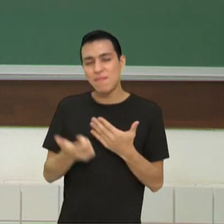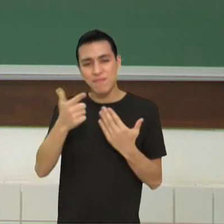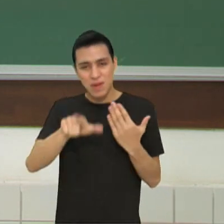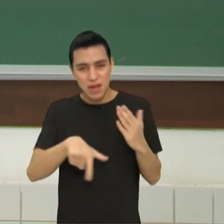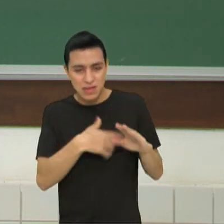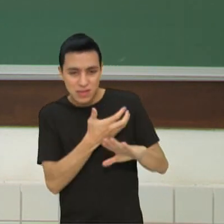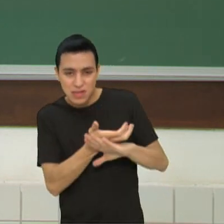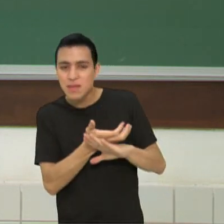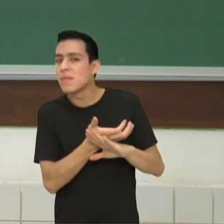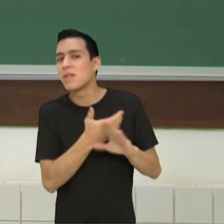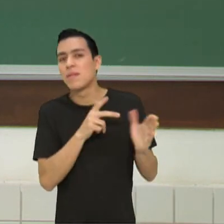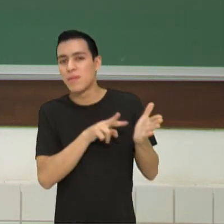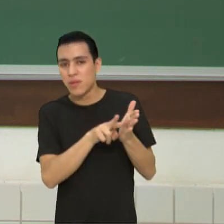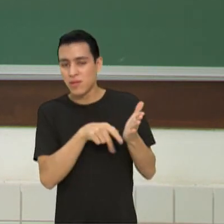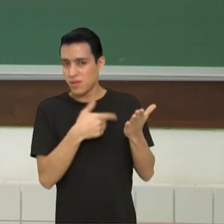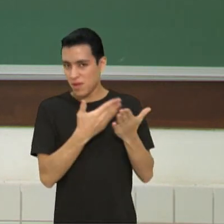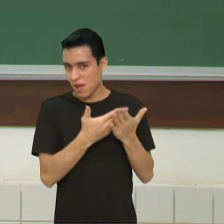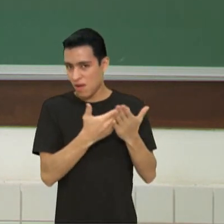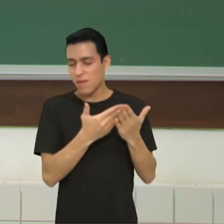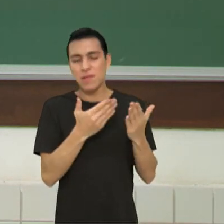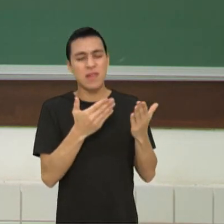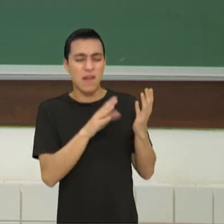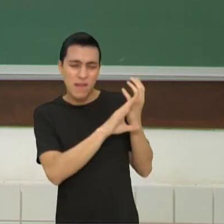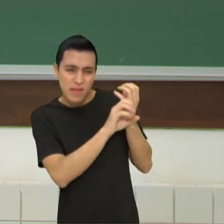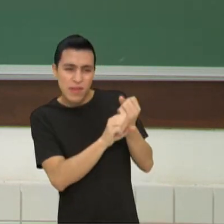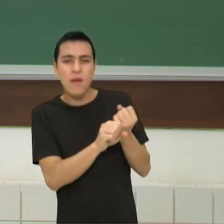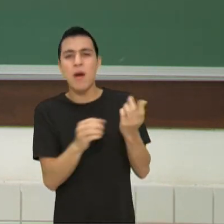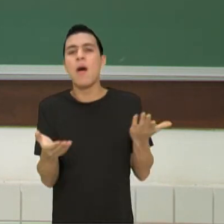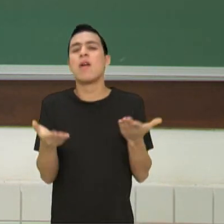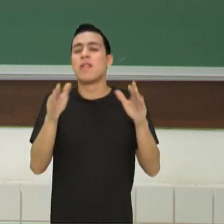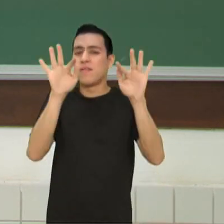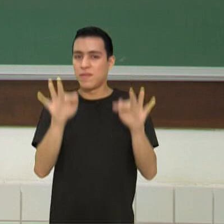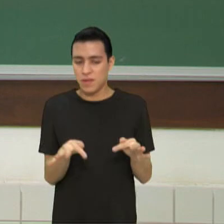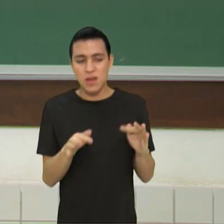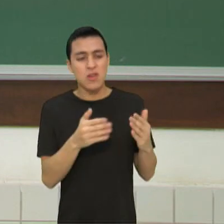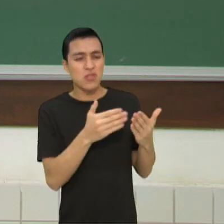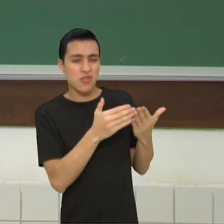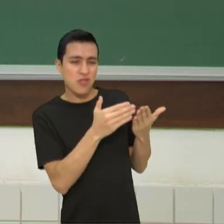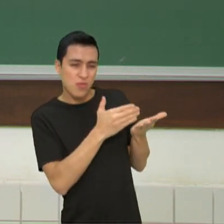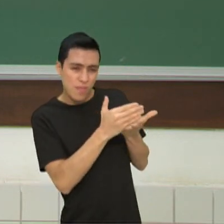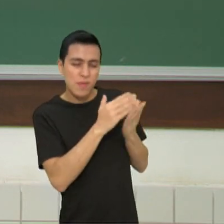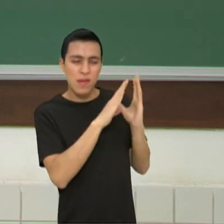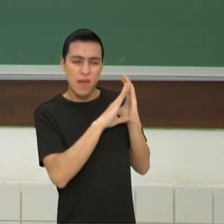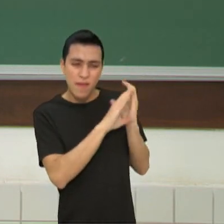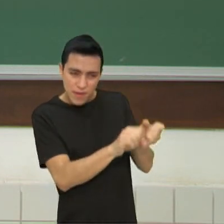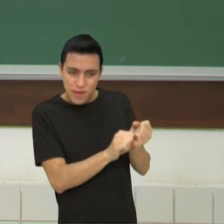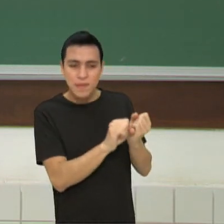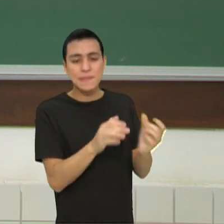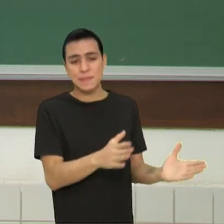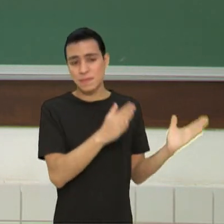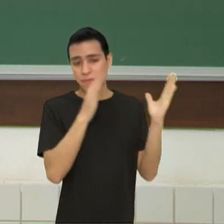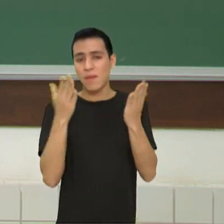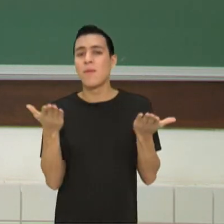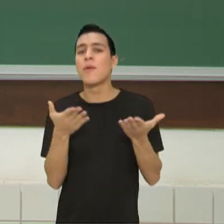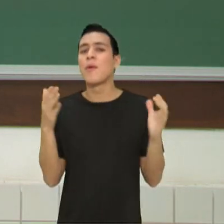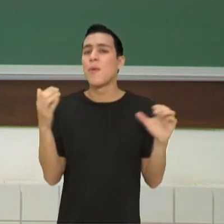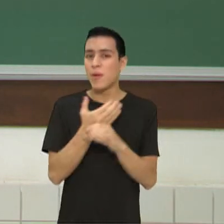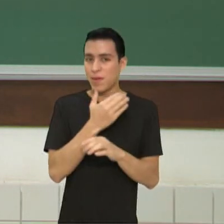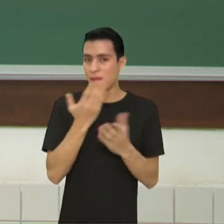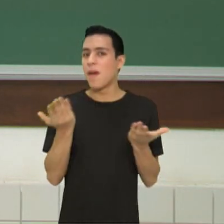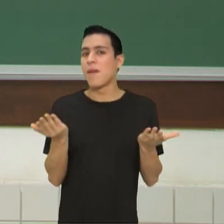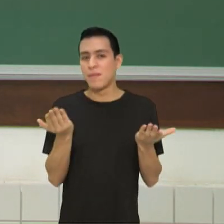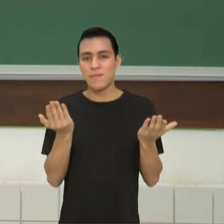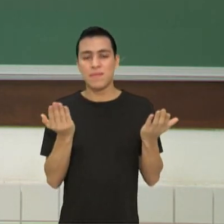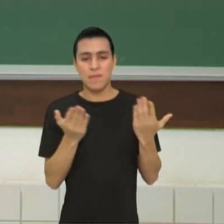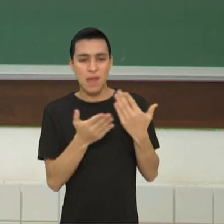Biologia, finalizando a nossa revisão. Então, vocês tiveram uma aula de início de revisão comigo, ficou mais um pedaço para a gente completar, uma